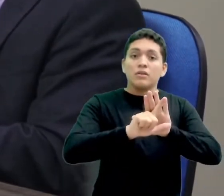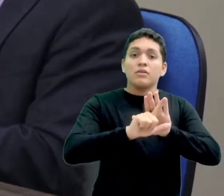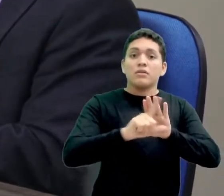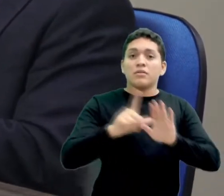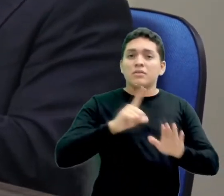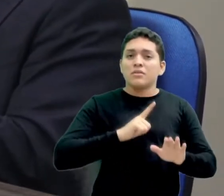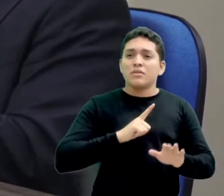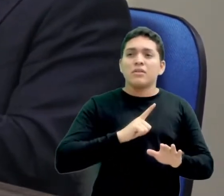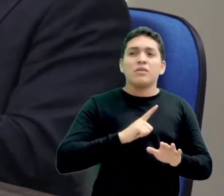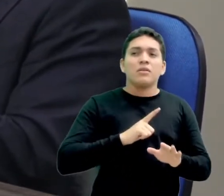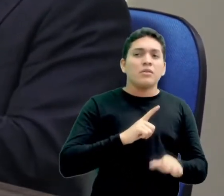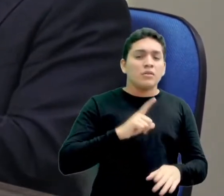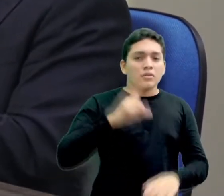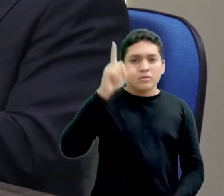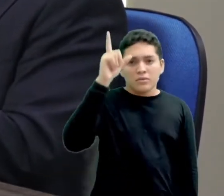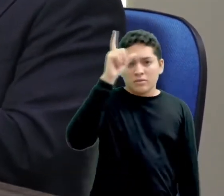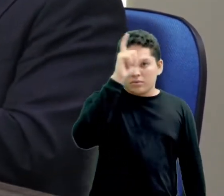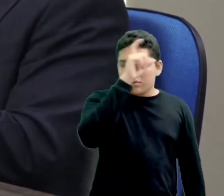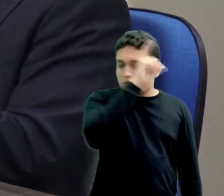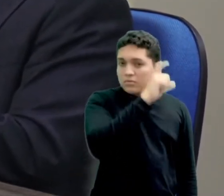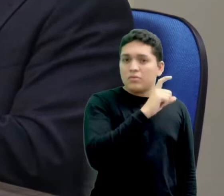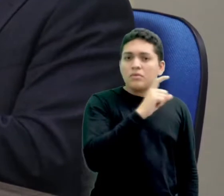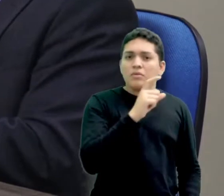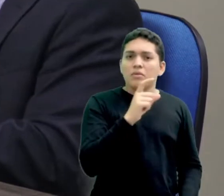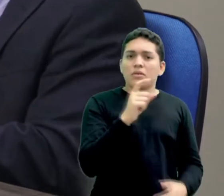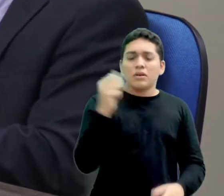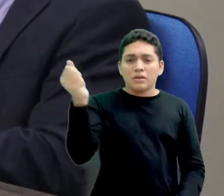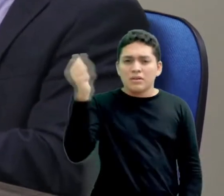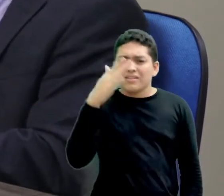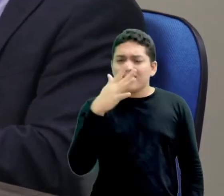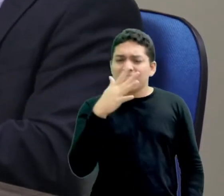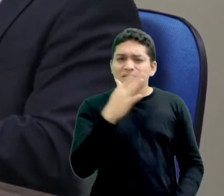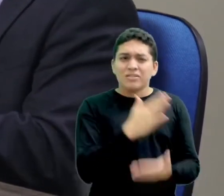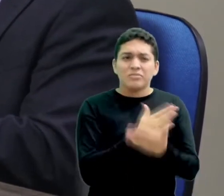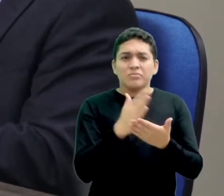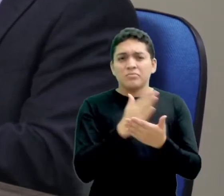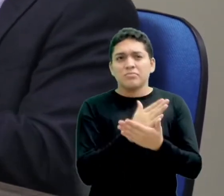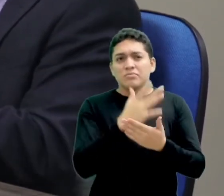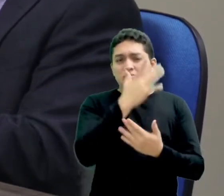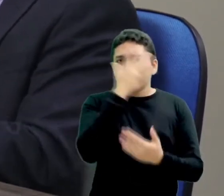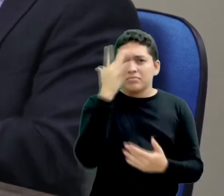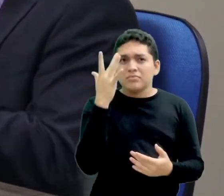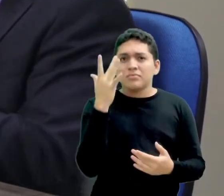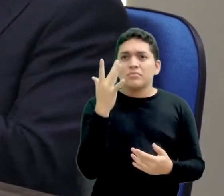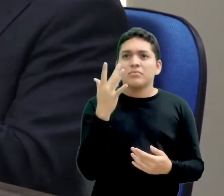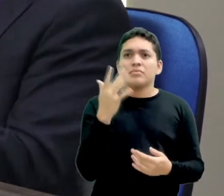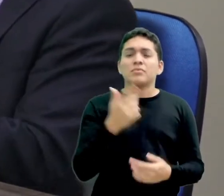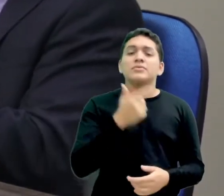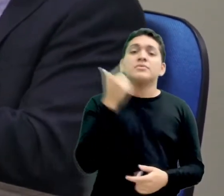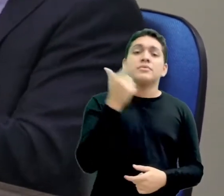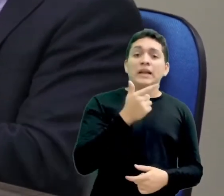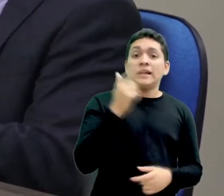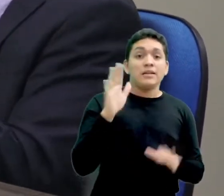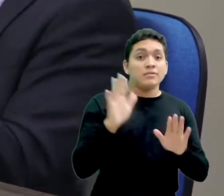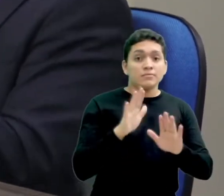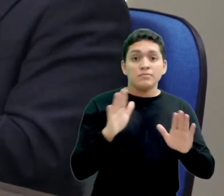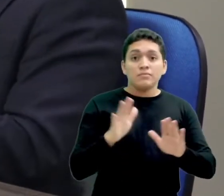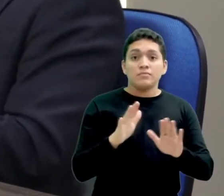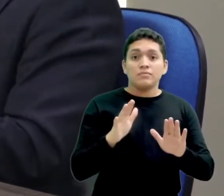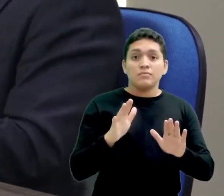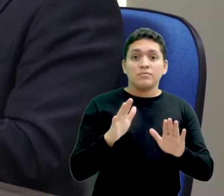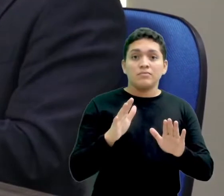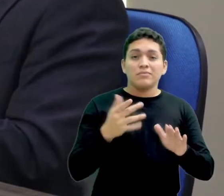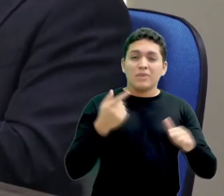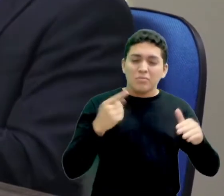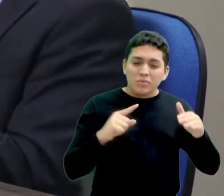o seu peso aqui, mas a graça, por mais que alguns podem colocar como se fosse banalizando, não, é muito mais refinado, a exigência é muito mais